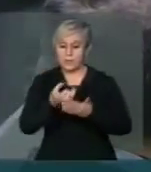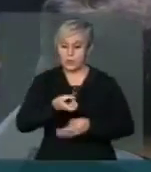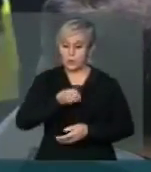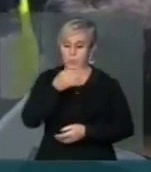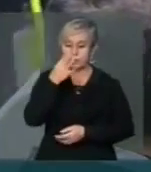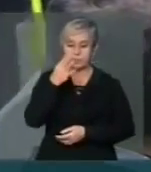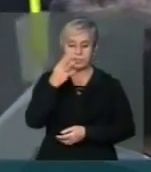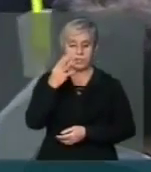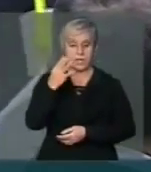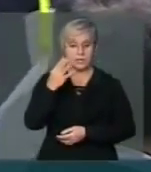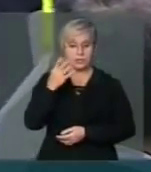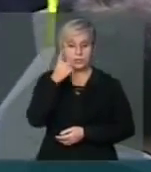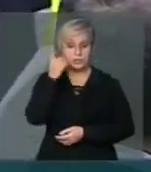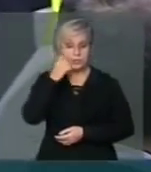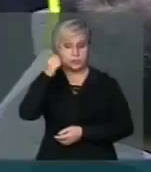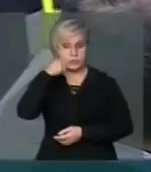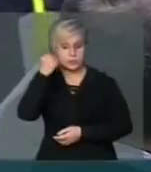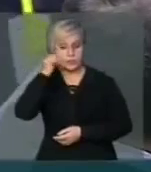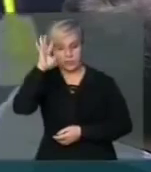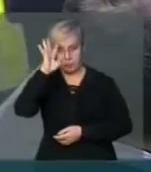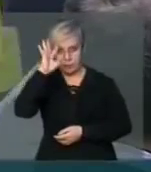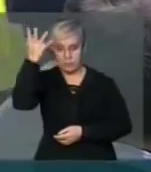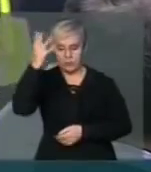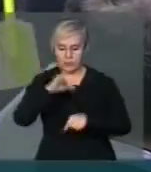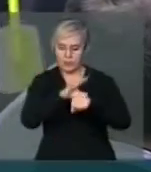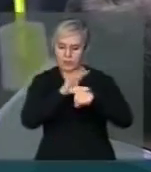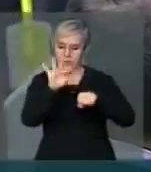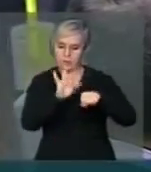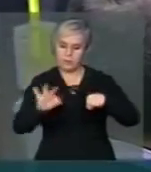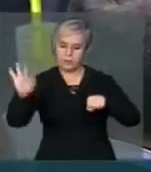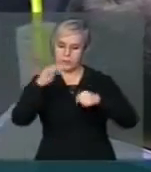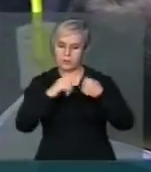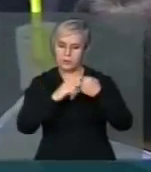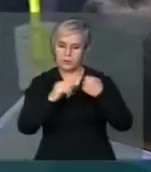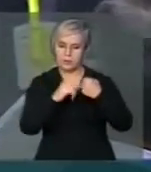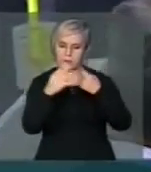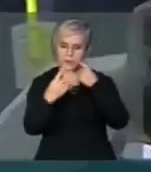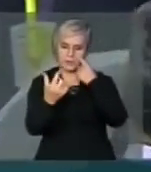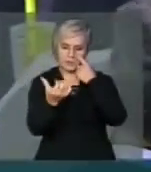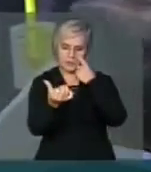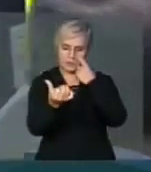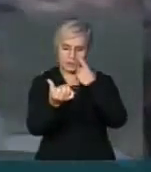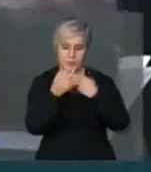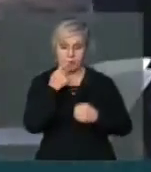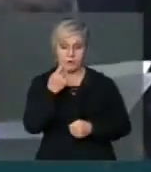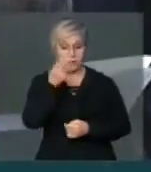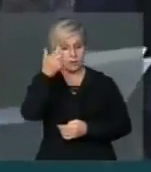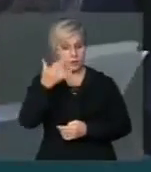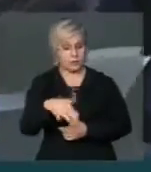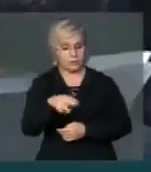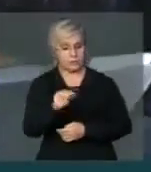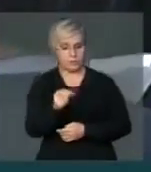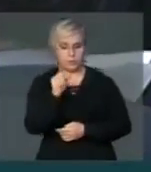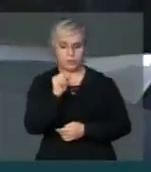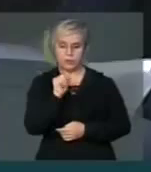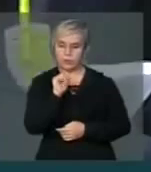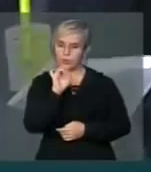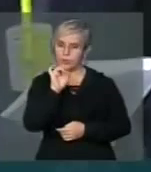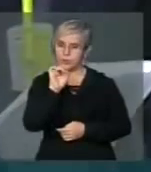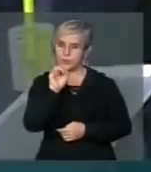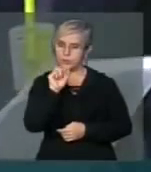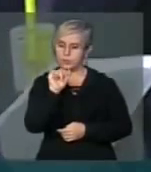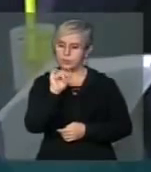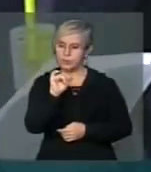para deliberação, a Constituição Federal, em seu artigo 46, prevê que, salvo disposição constitucional